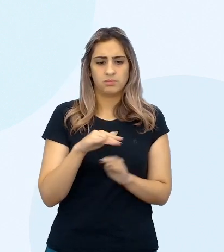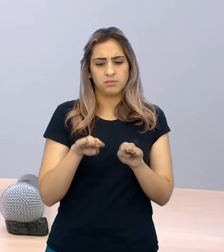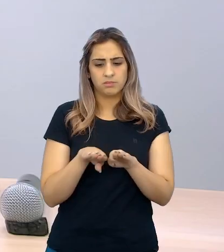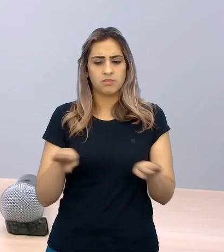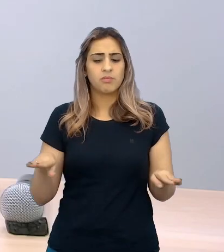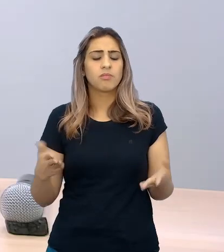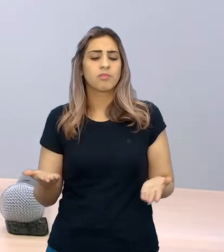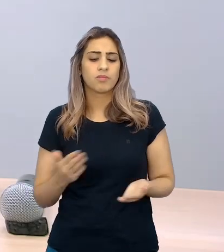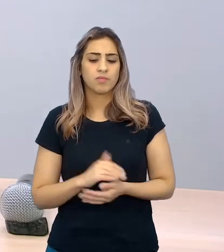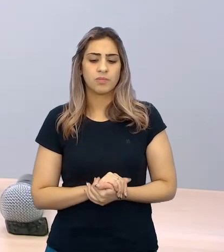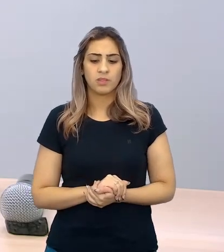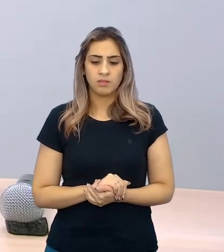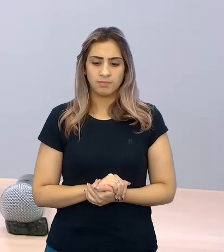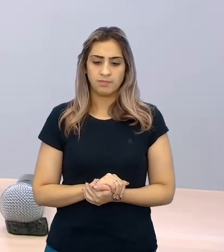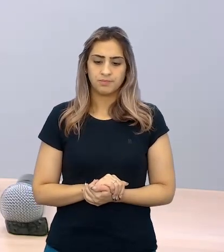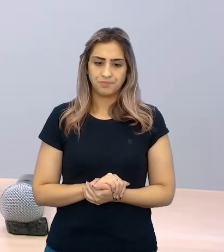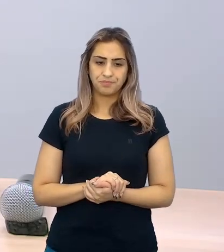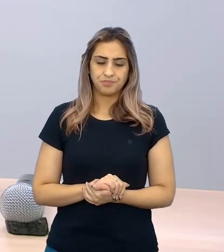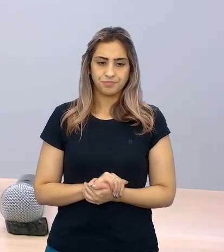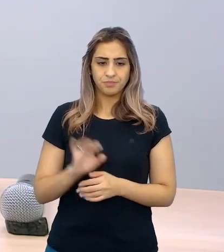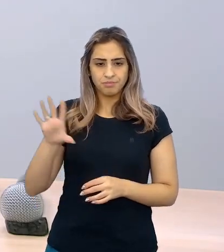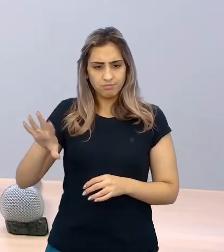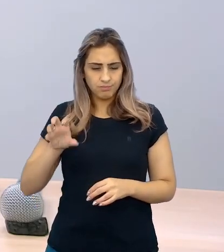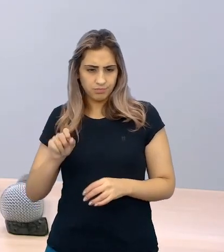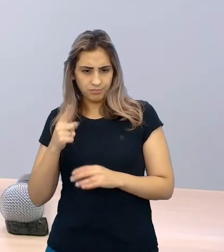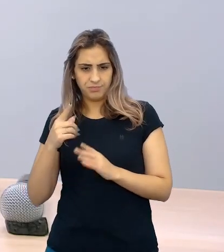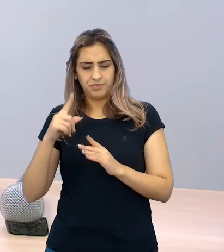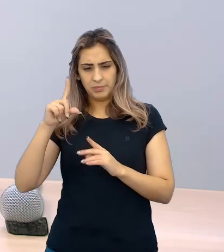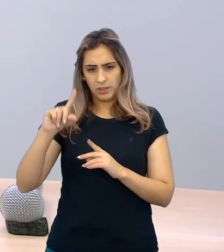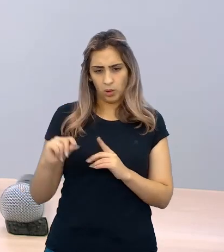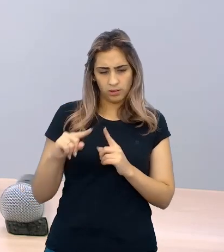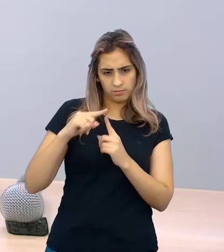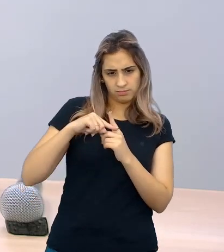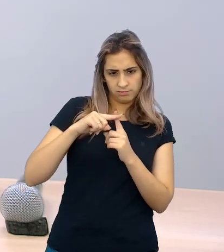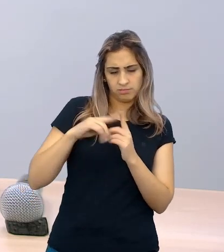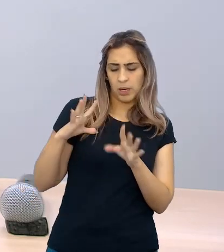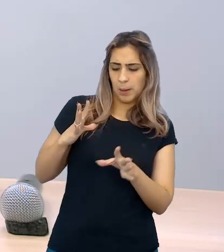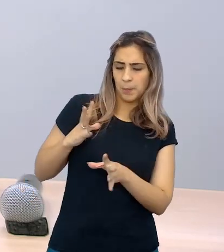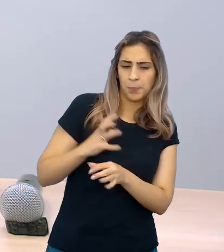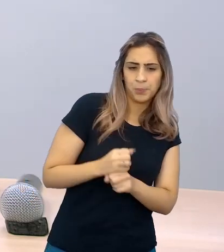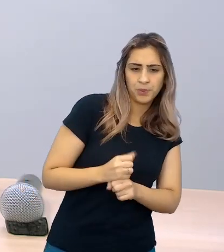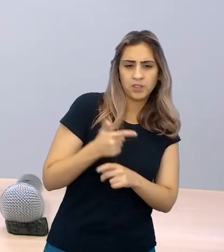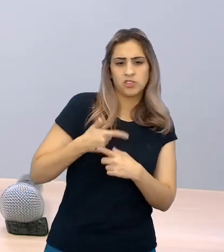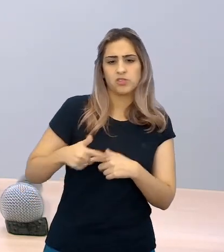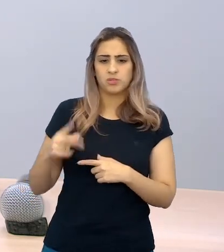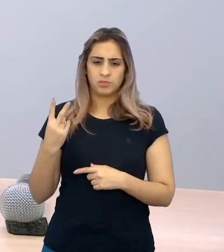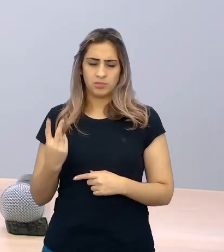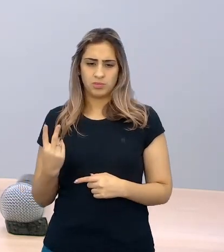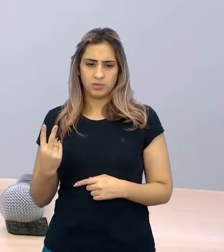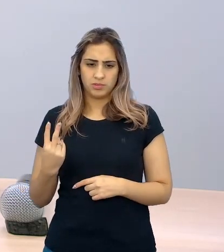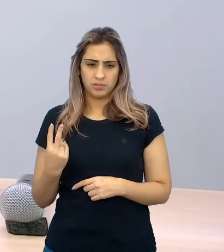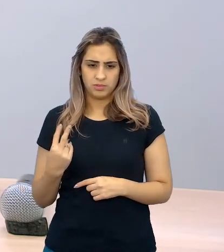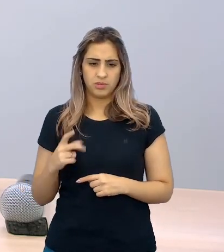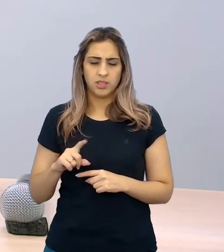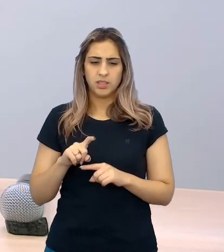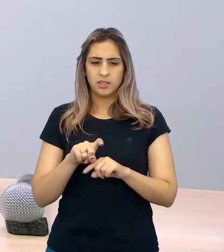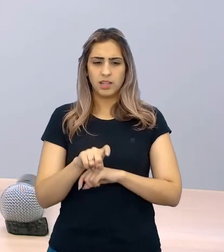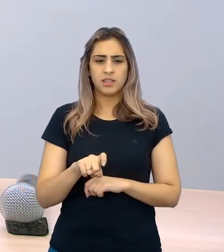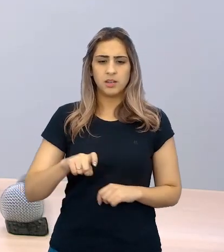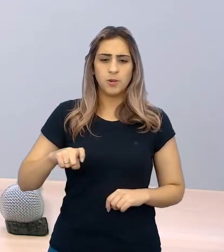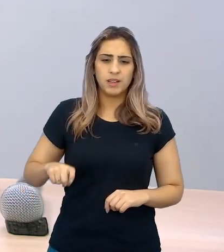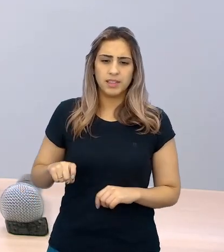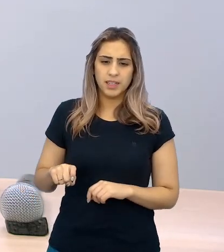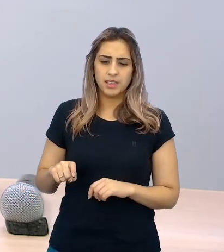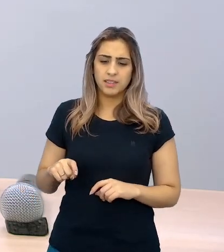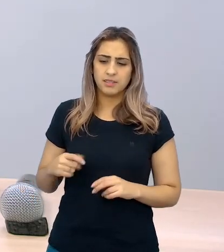simples, soma e divide por 2. Então a gente vai pegar a menor temperatura, a maior temperatura, vai somar e dividir por 2. Então a gente vai ter o x com o passar